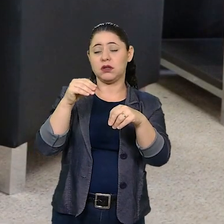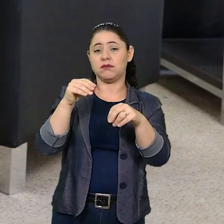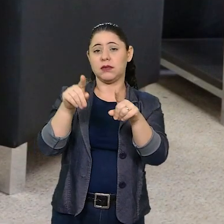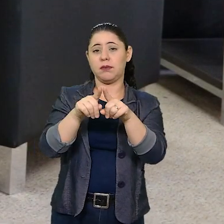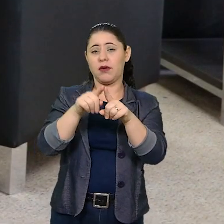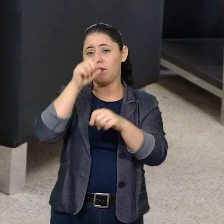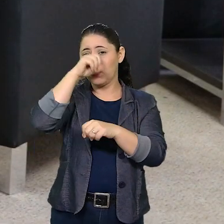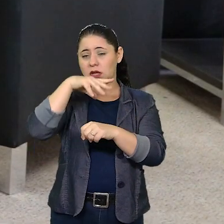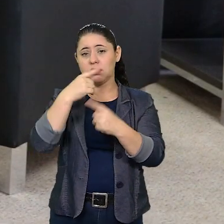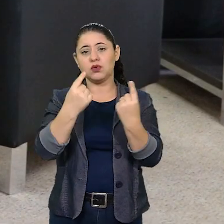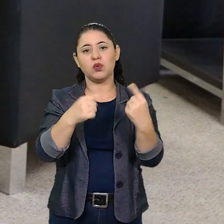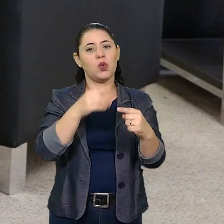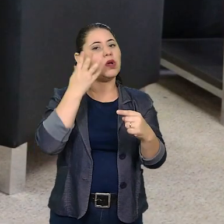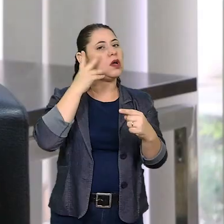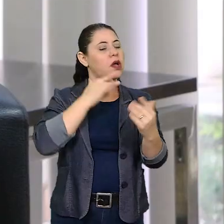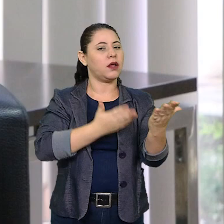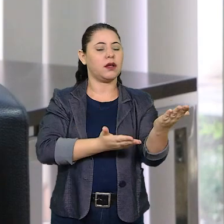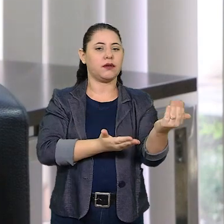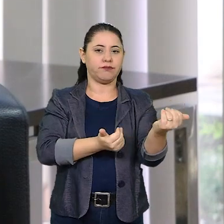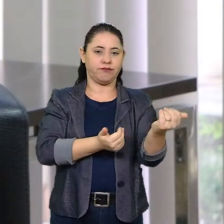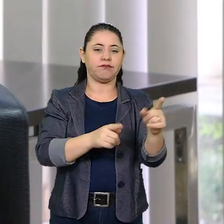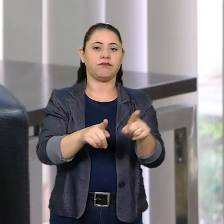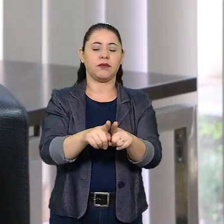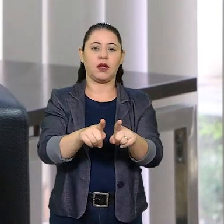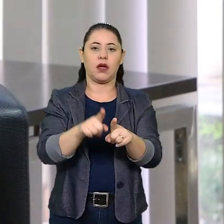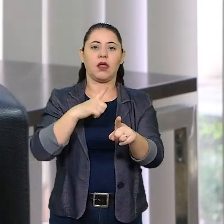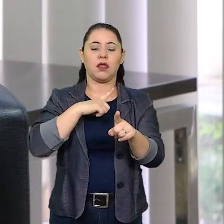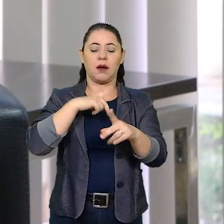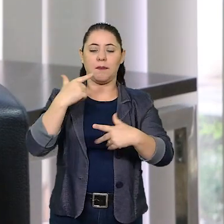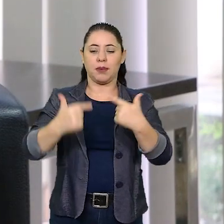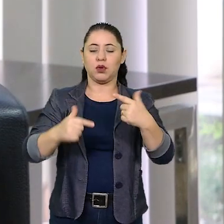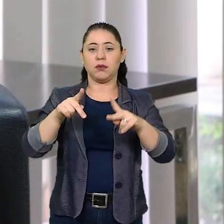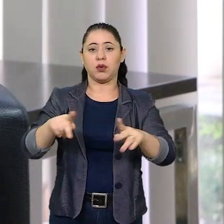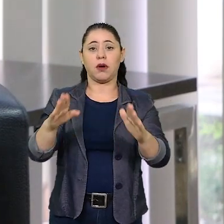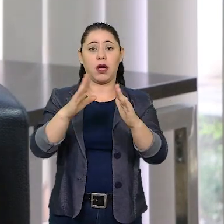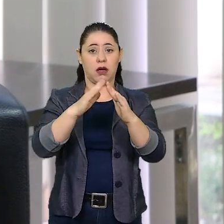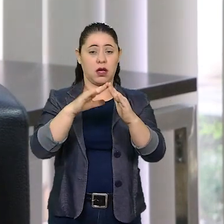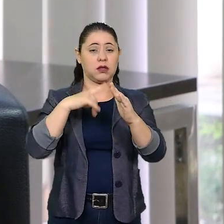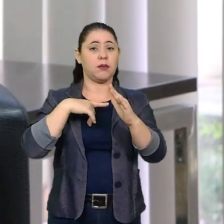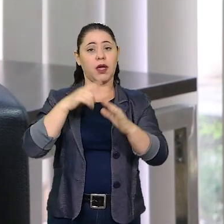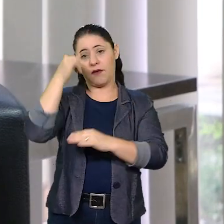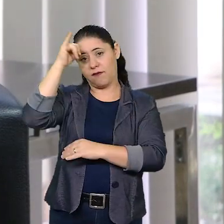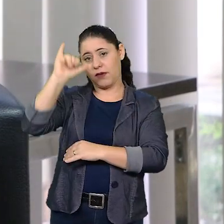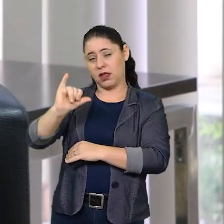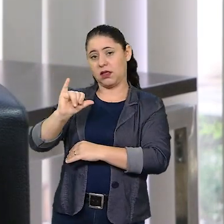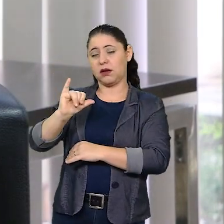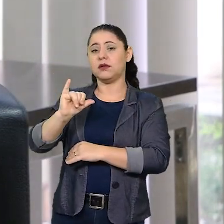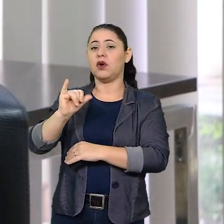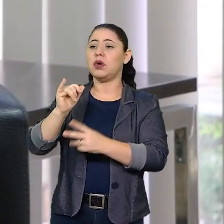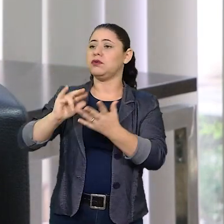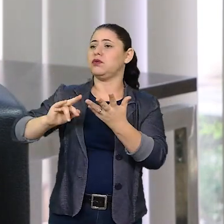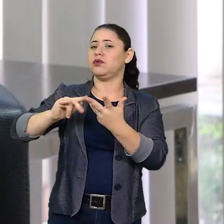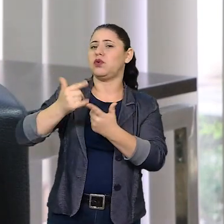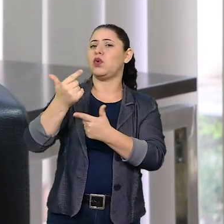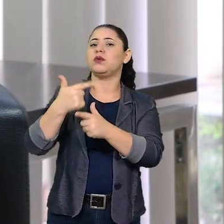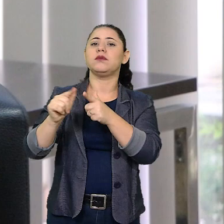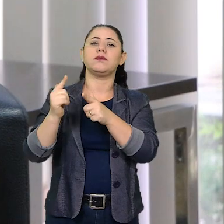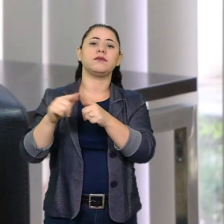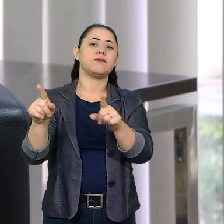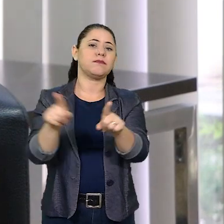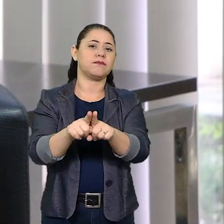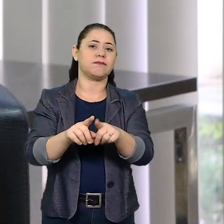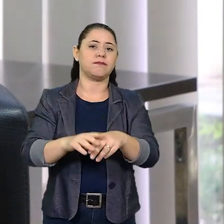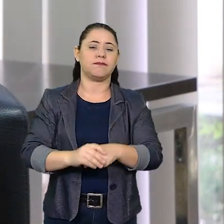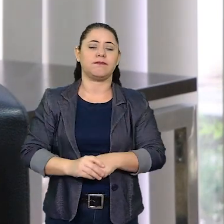né? Então, se nós tivermos uma política habitacional adequada, nós podemos evitar uma série de outras coisas.